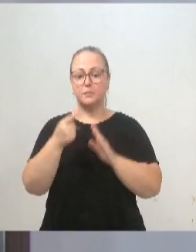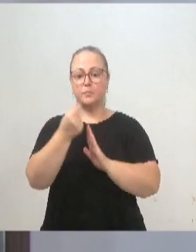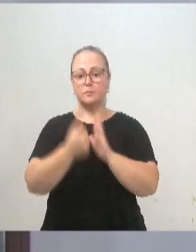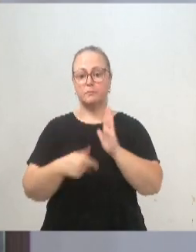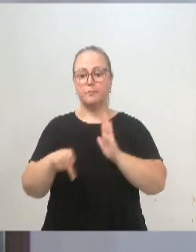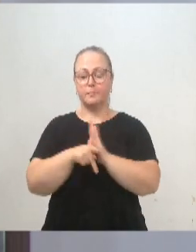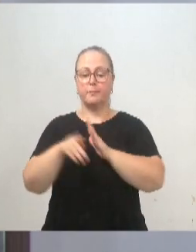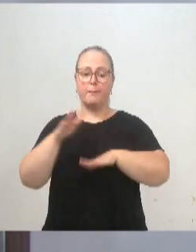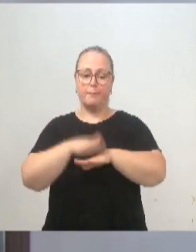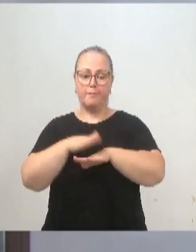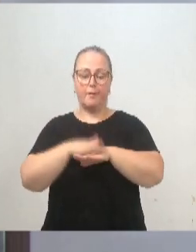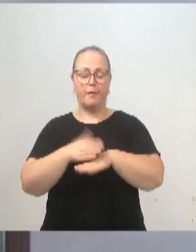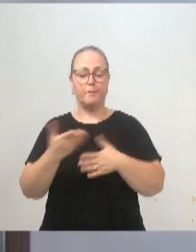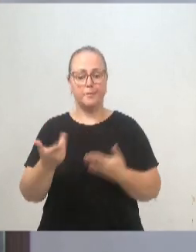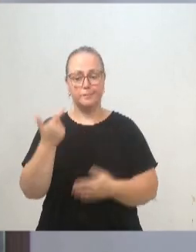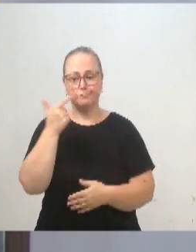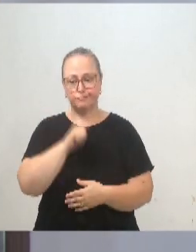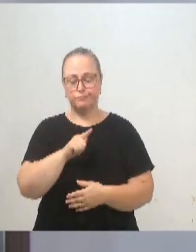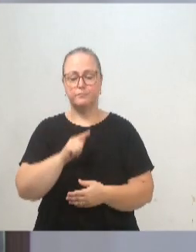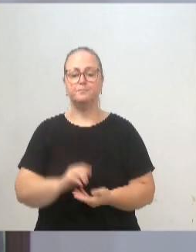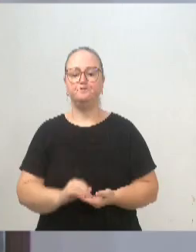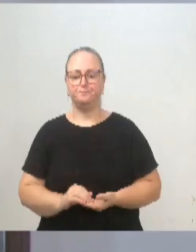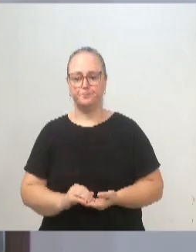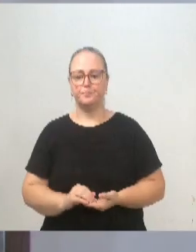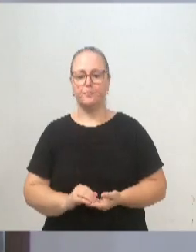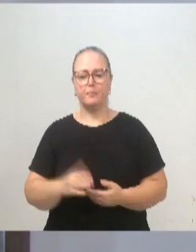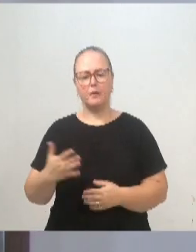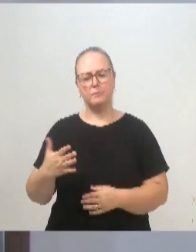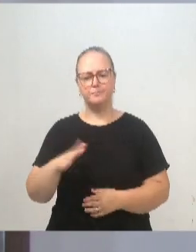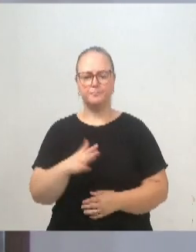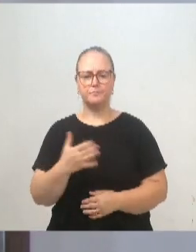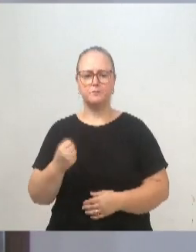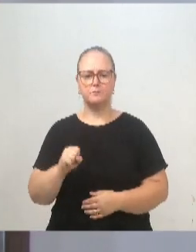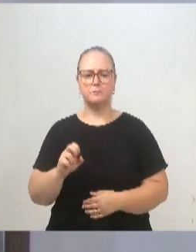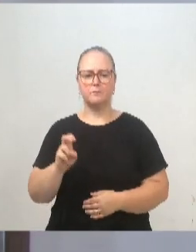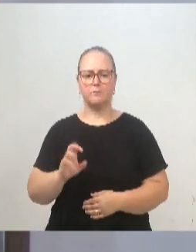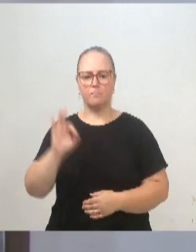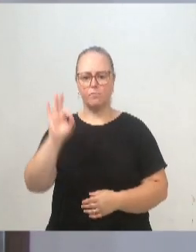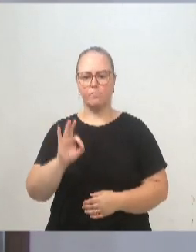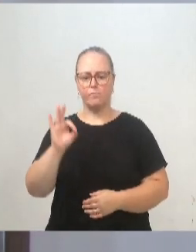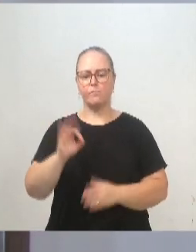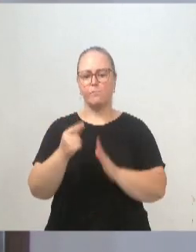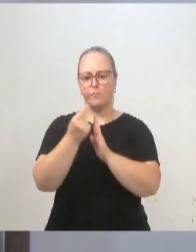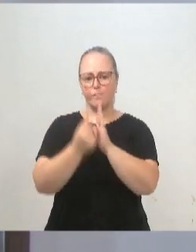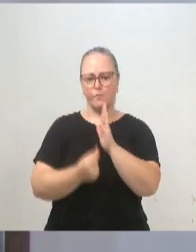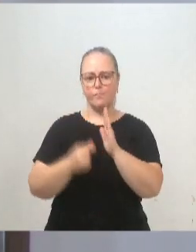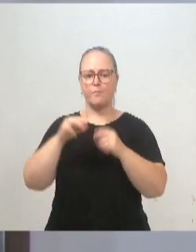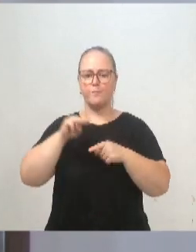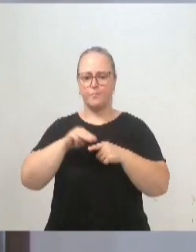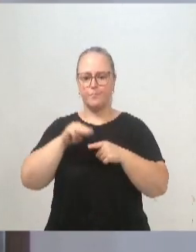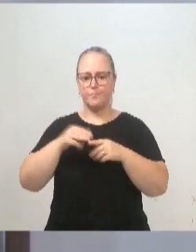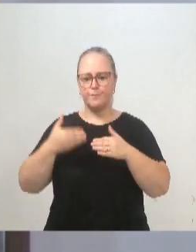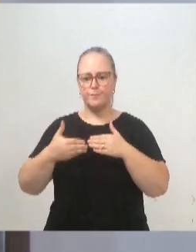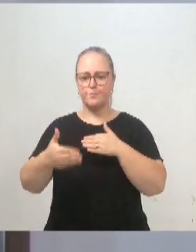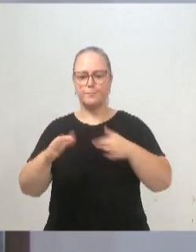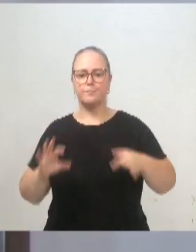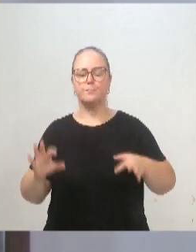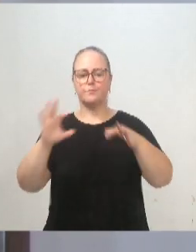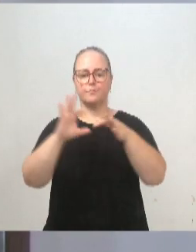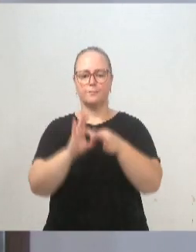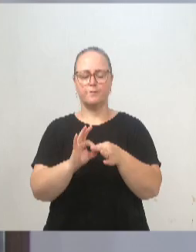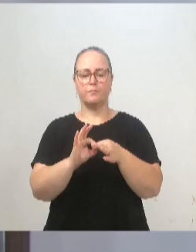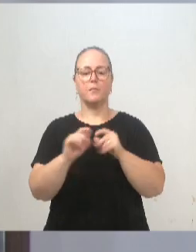próprio. Enfim, cerca de 85% do orçamento do município ele está ligado